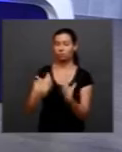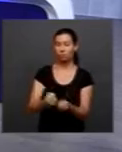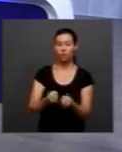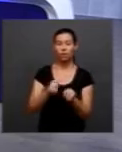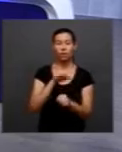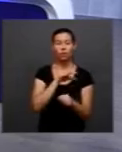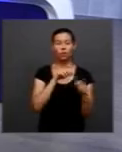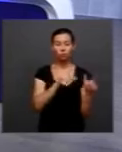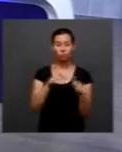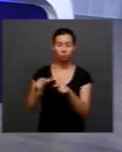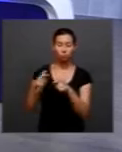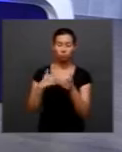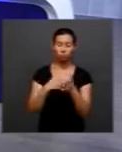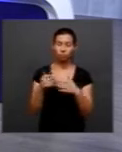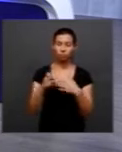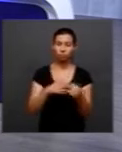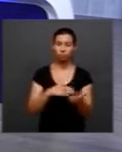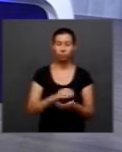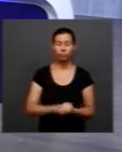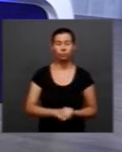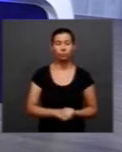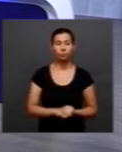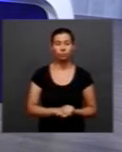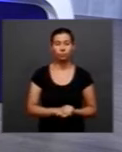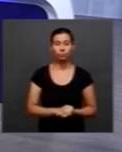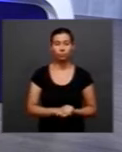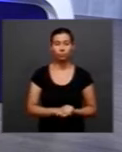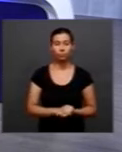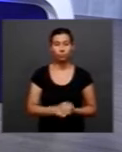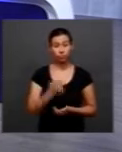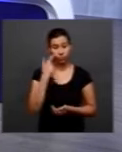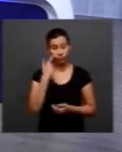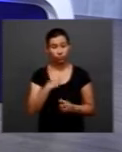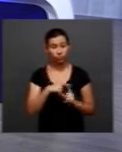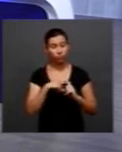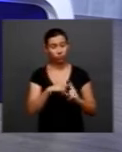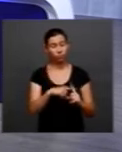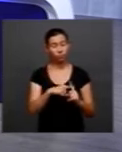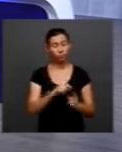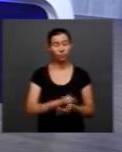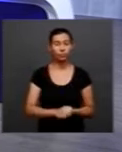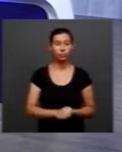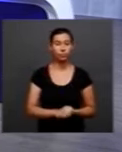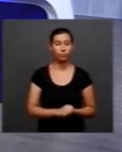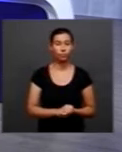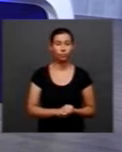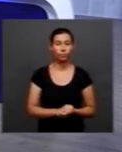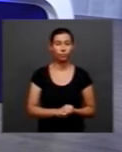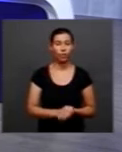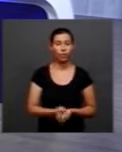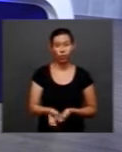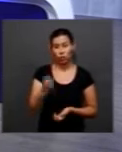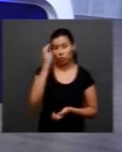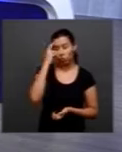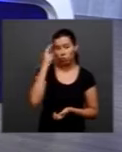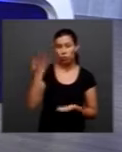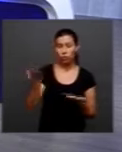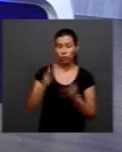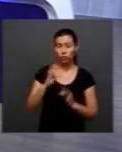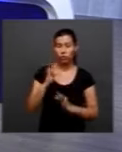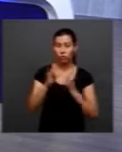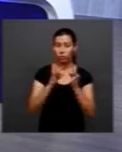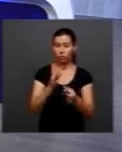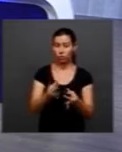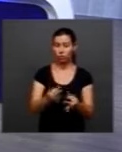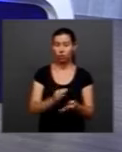Como é que você vê isso, Larga? Eu vejo também de uma forma positiva, inclusive, eu acho que a gente vive numa cultura tecnológica, onde